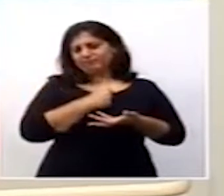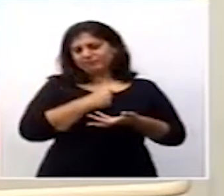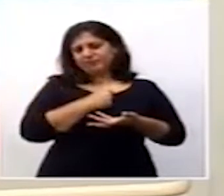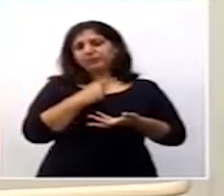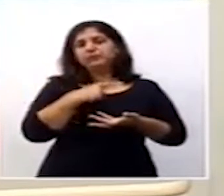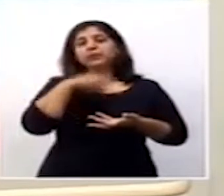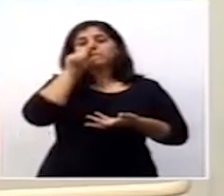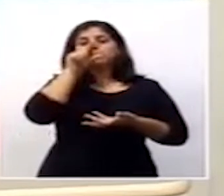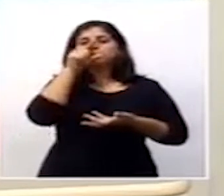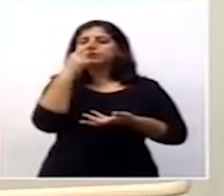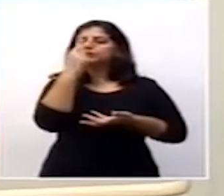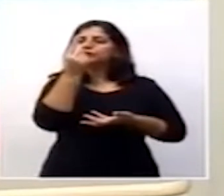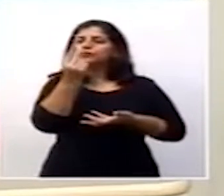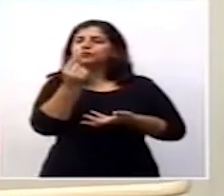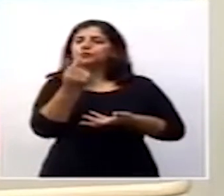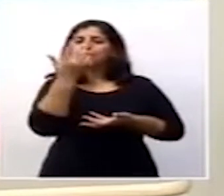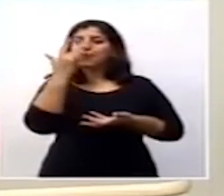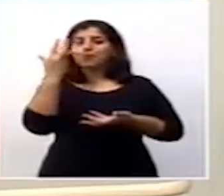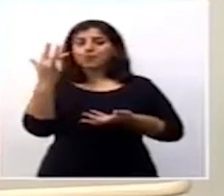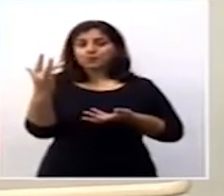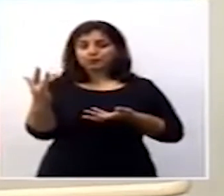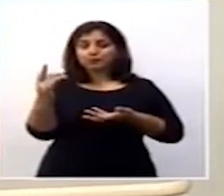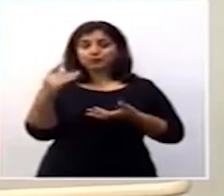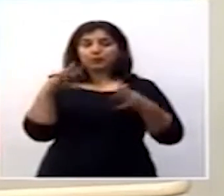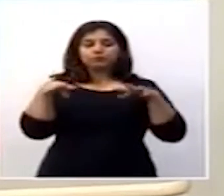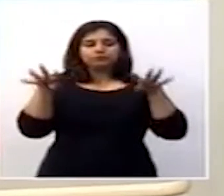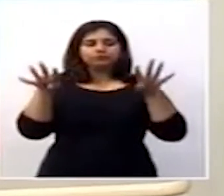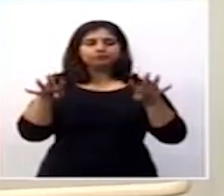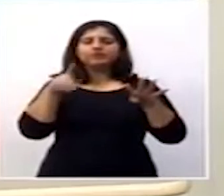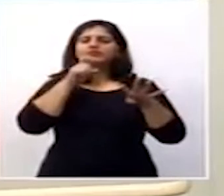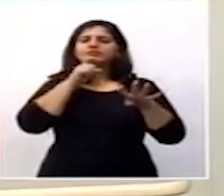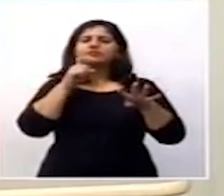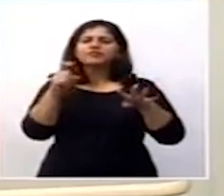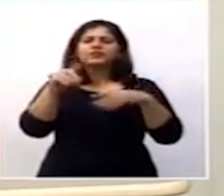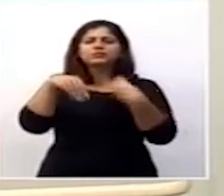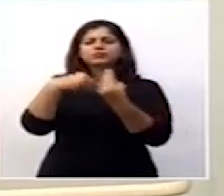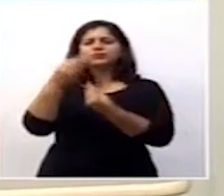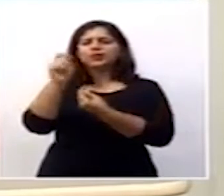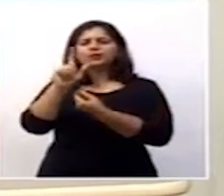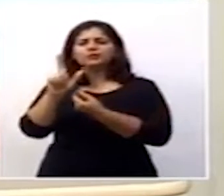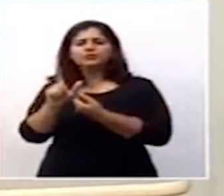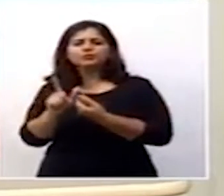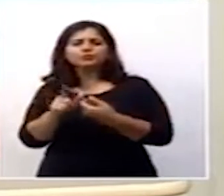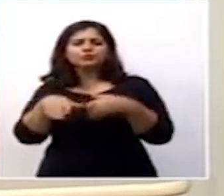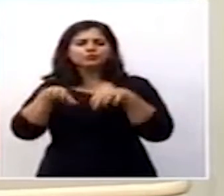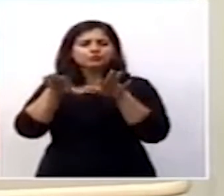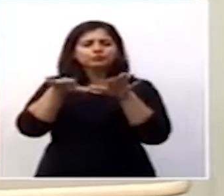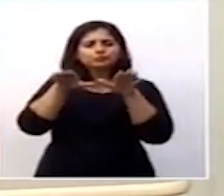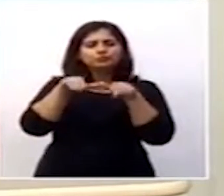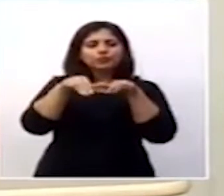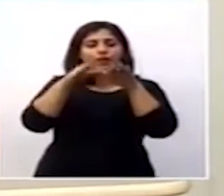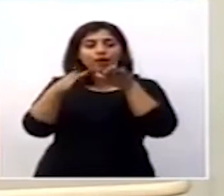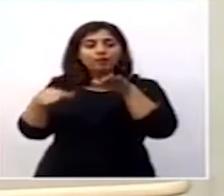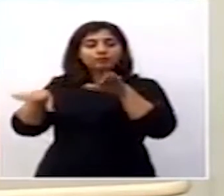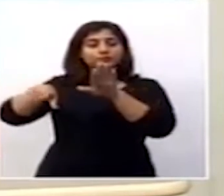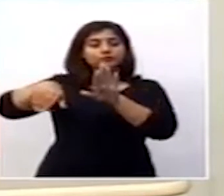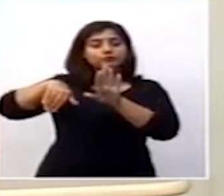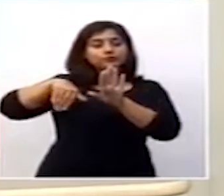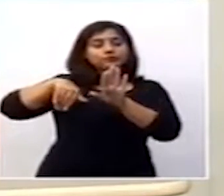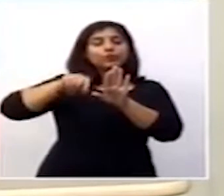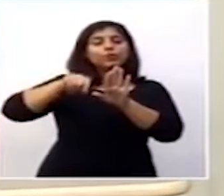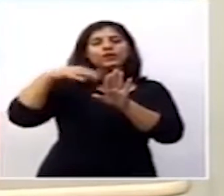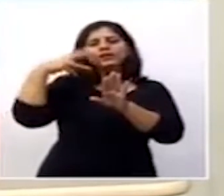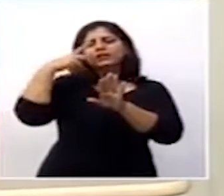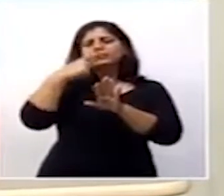Ele tem um bico dourado, ele tem as penas com verde meio azulado, a parte do rabo é um vermelho